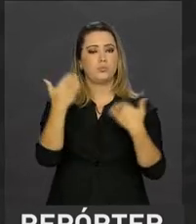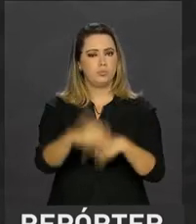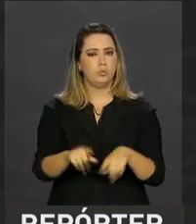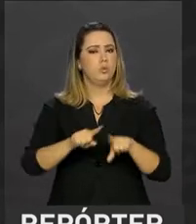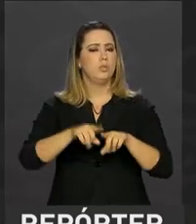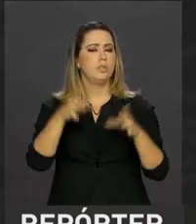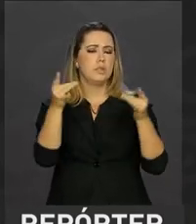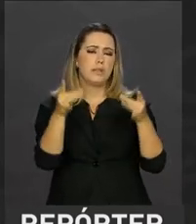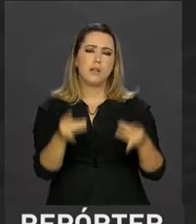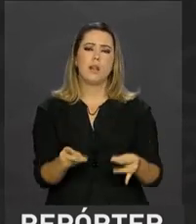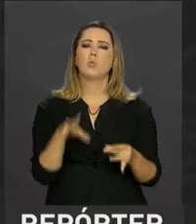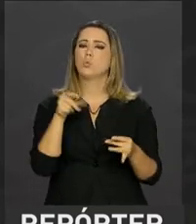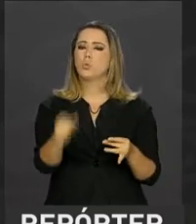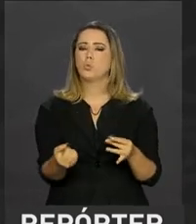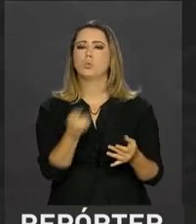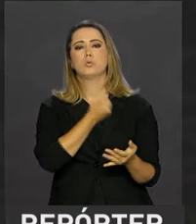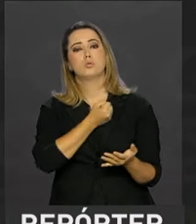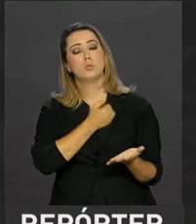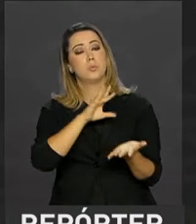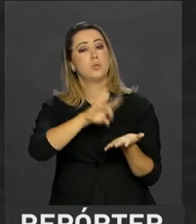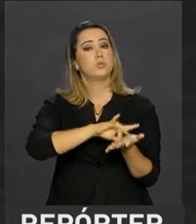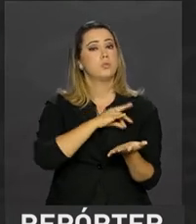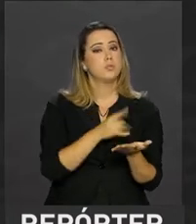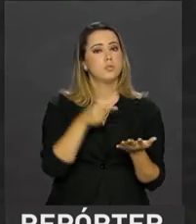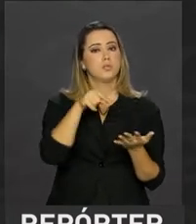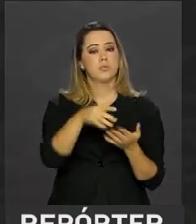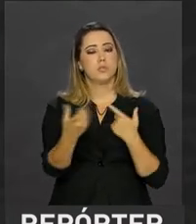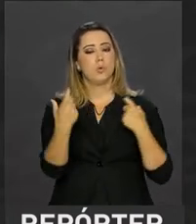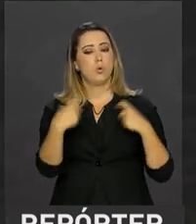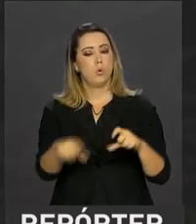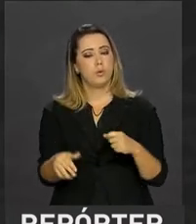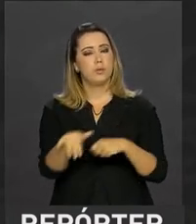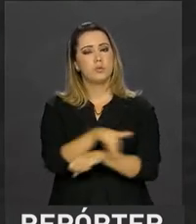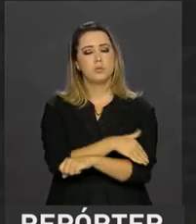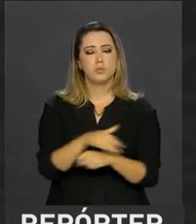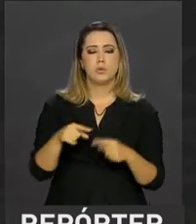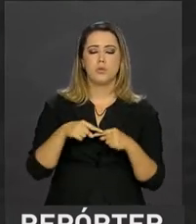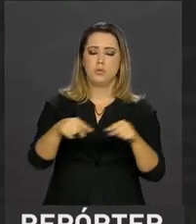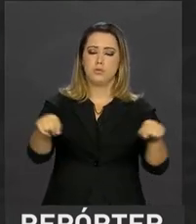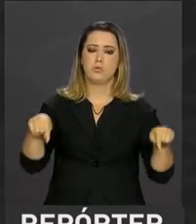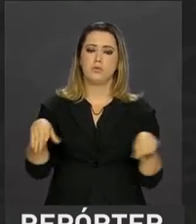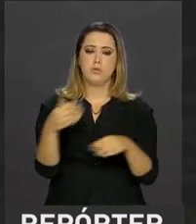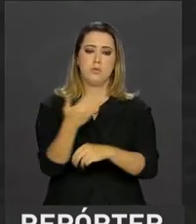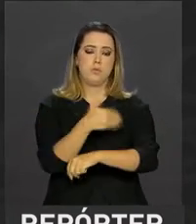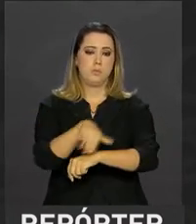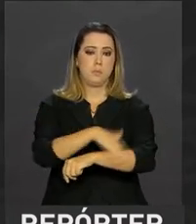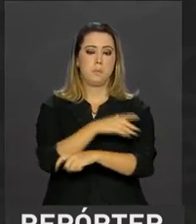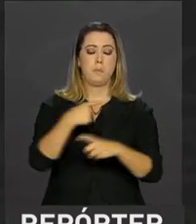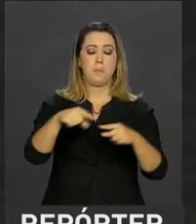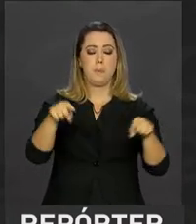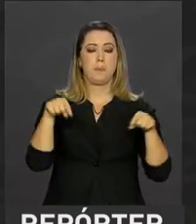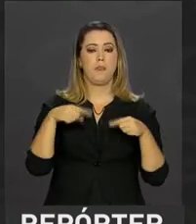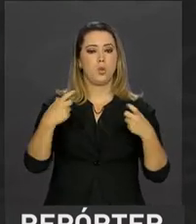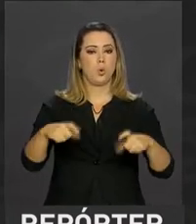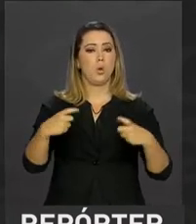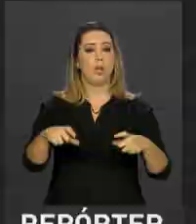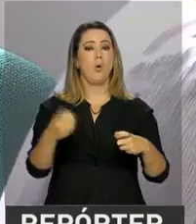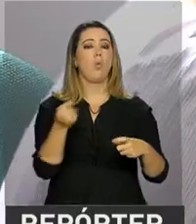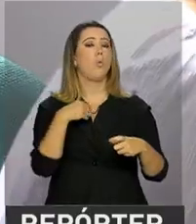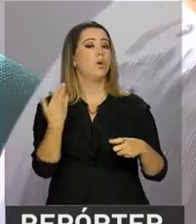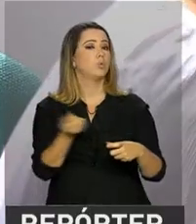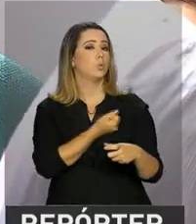contém todas as informações sobre a inscrição como local de prova o endereço eo número da sala em que o participante para o